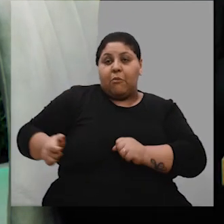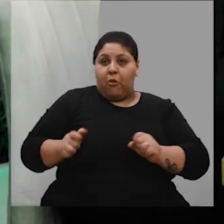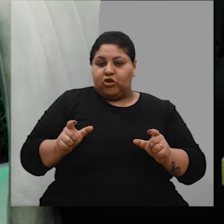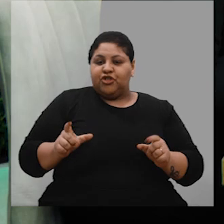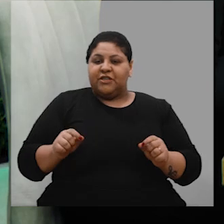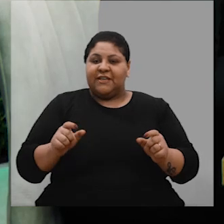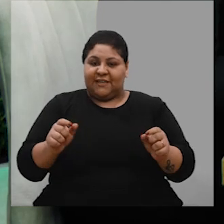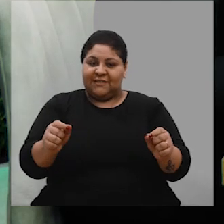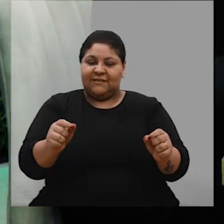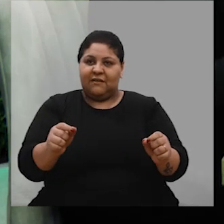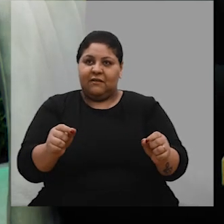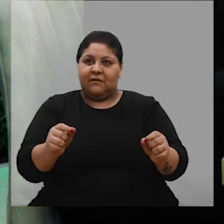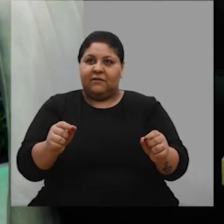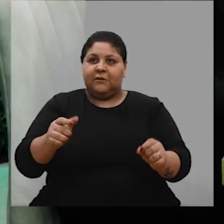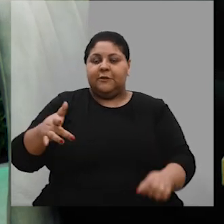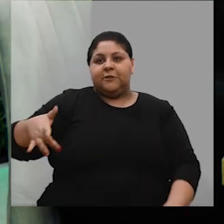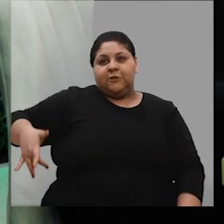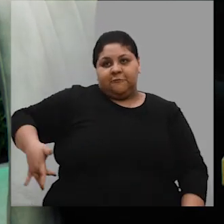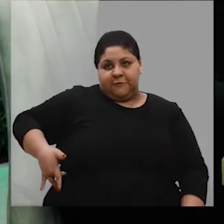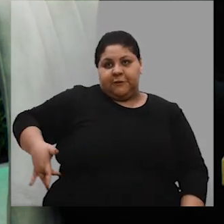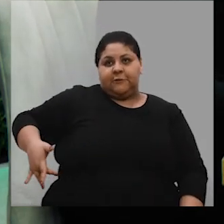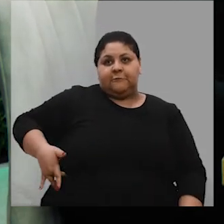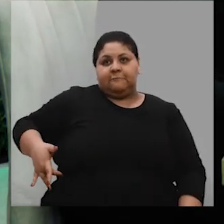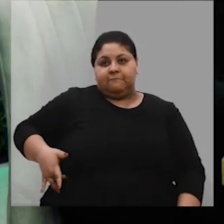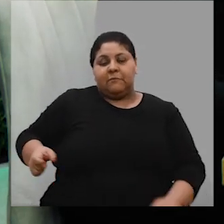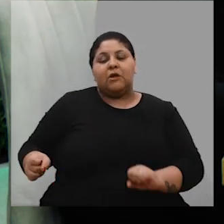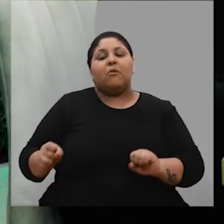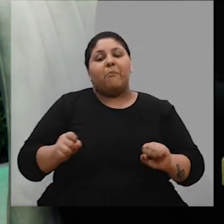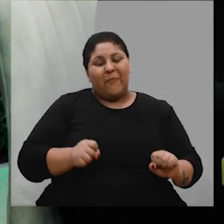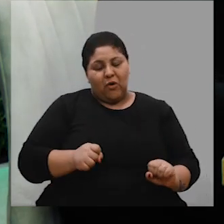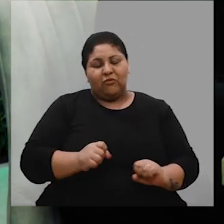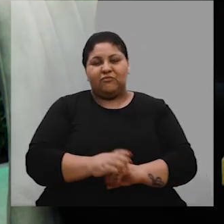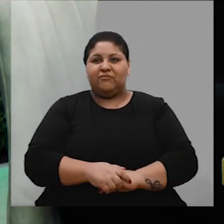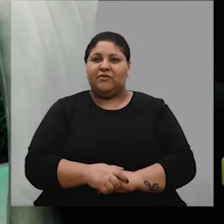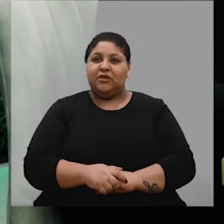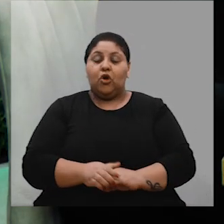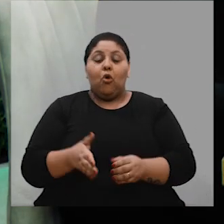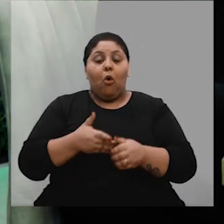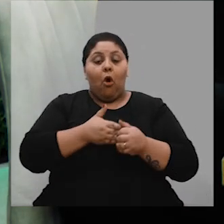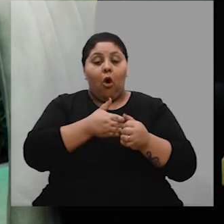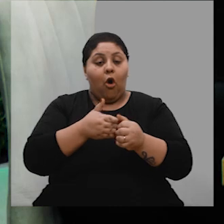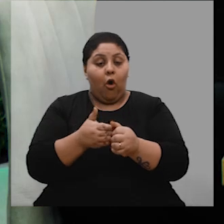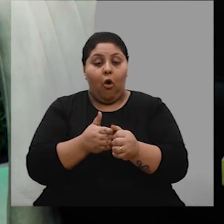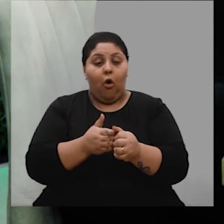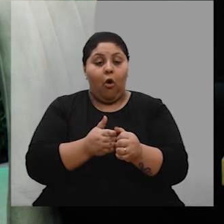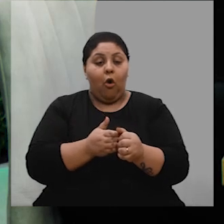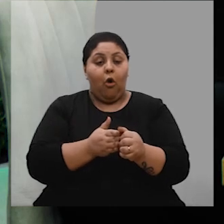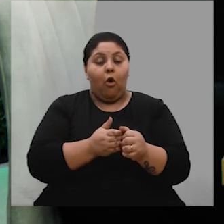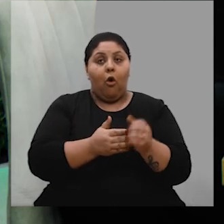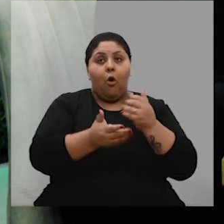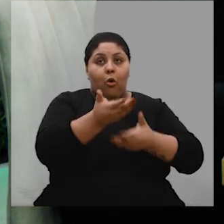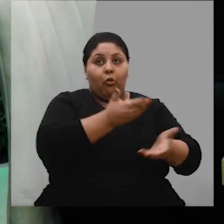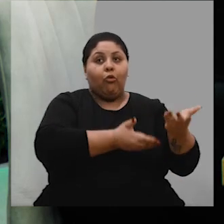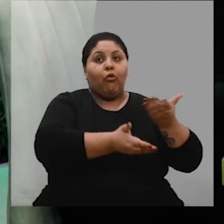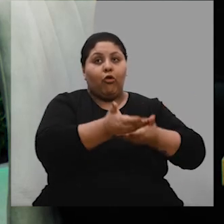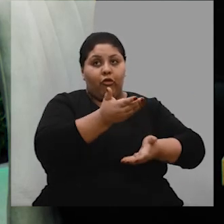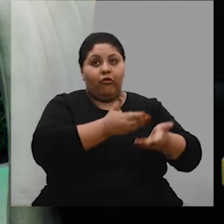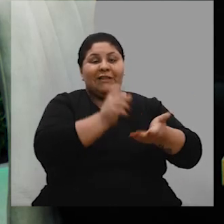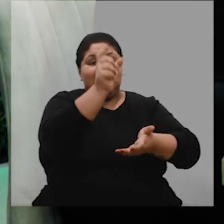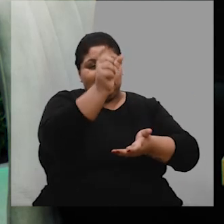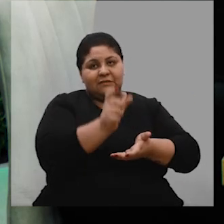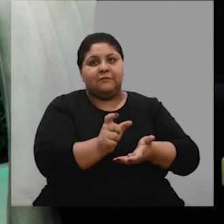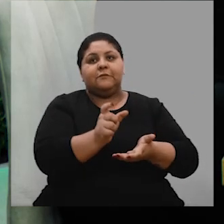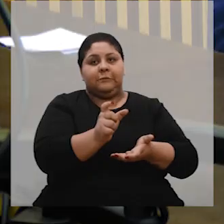causar câncer de fígado, doutora? Pode, e na verdade o acompanhamento e o tratamento que a gente faz